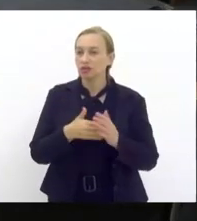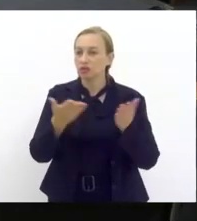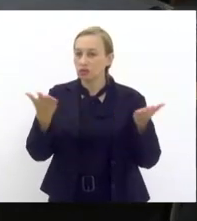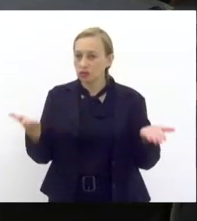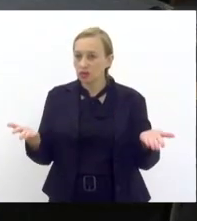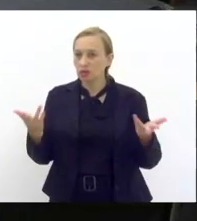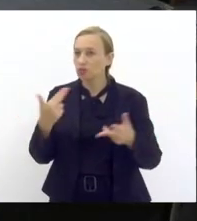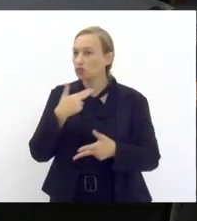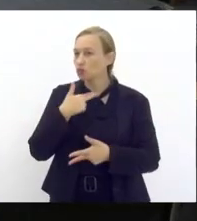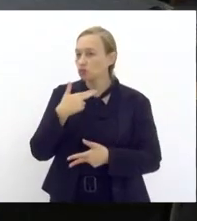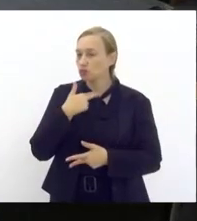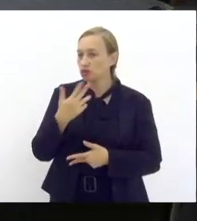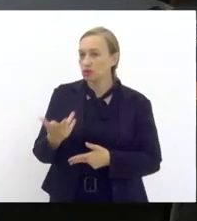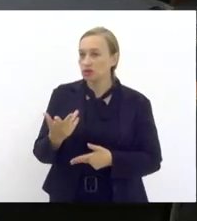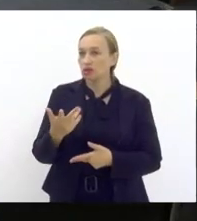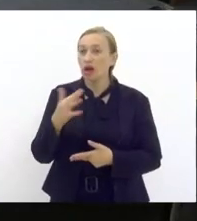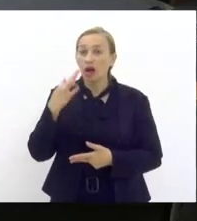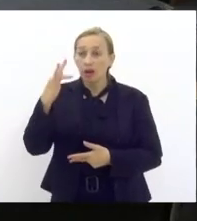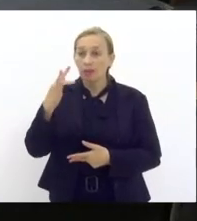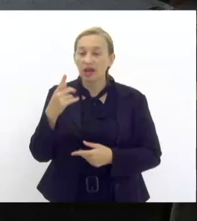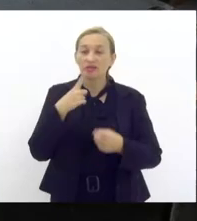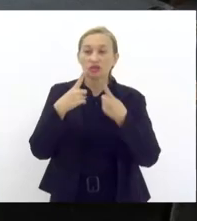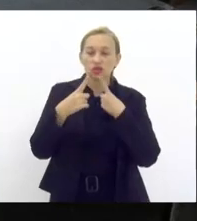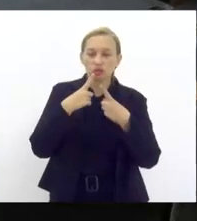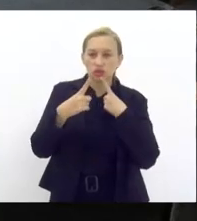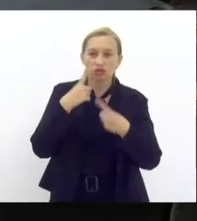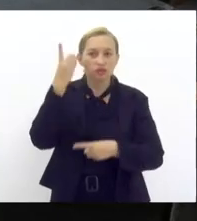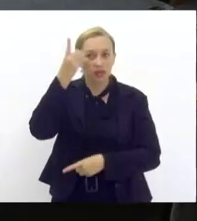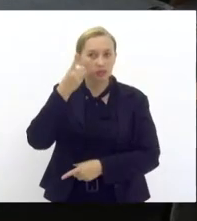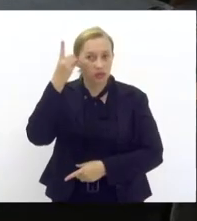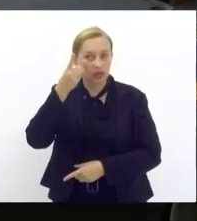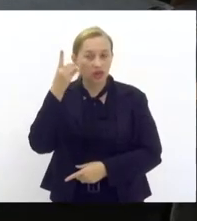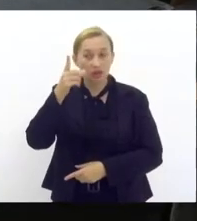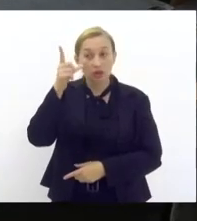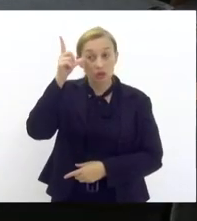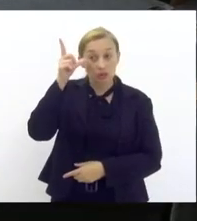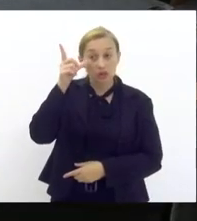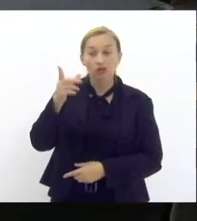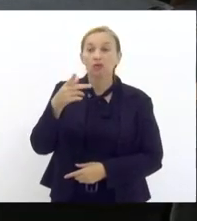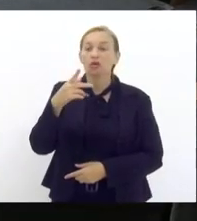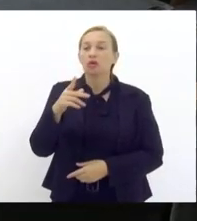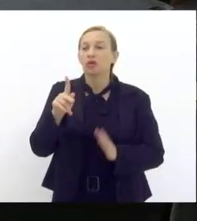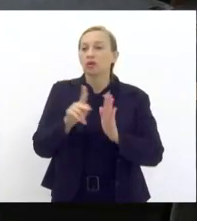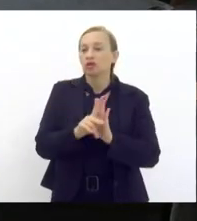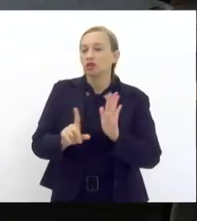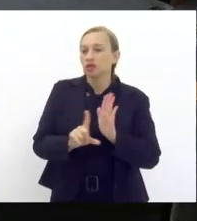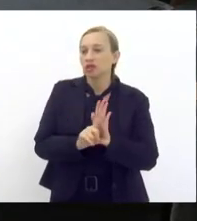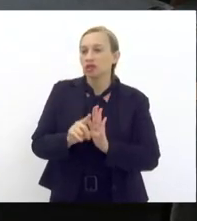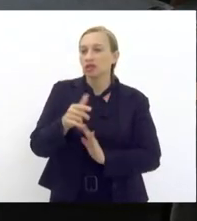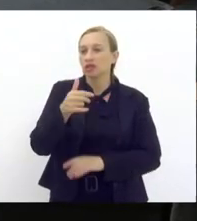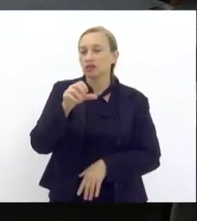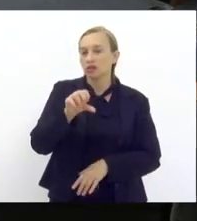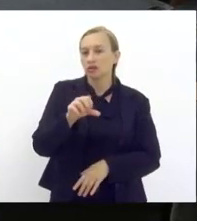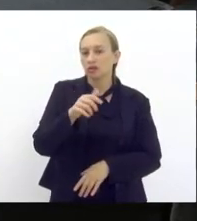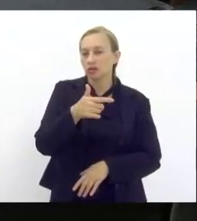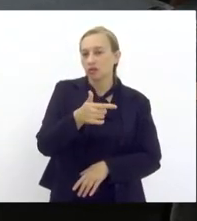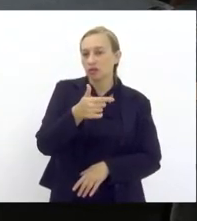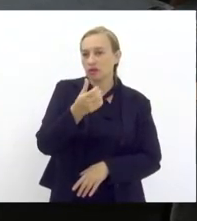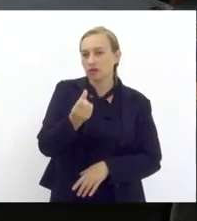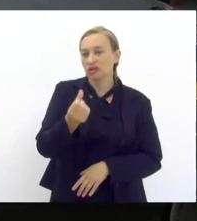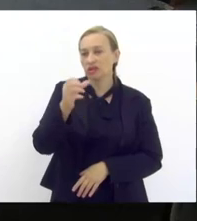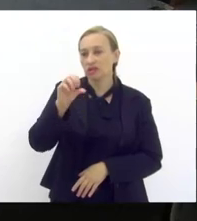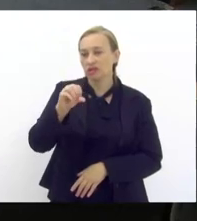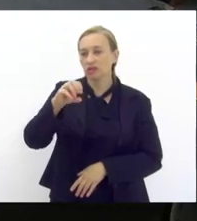todas. Eu não podia, ainda que uma breve discussão, deputada Lucinha, sobre o seu projeto de lei, que é o 609 de